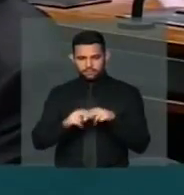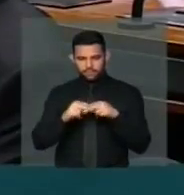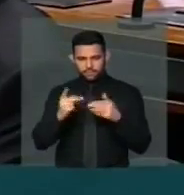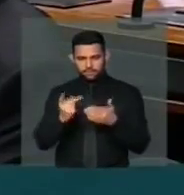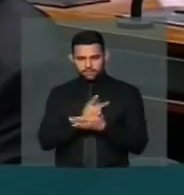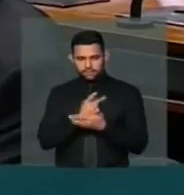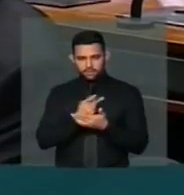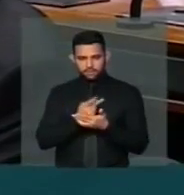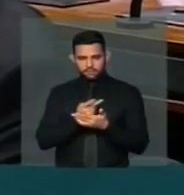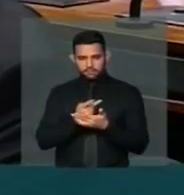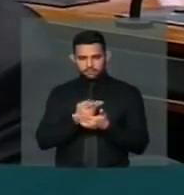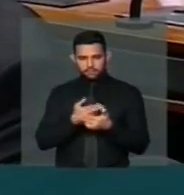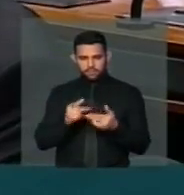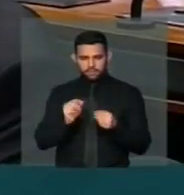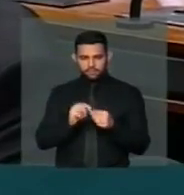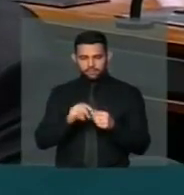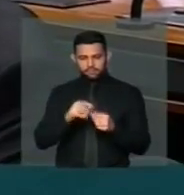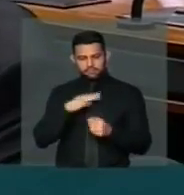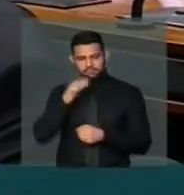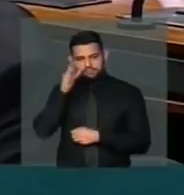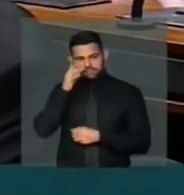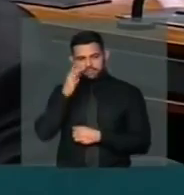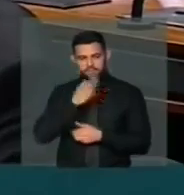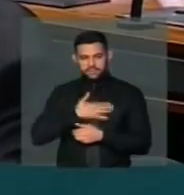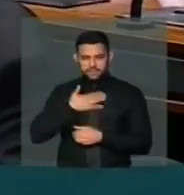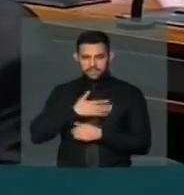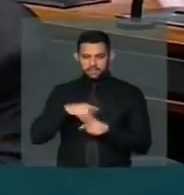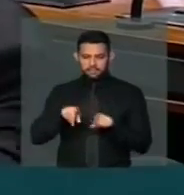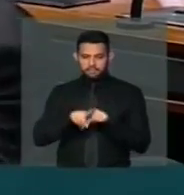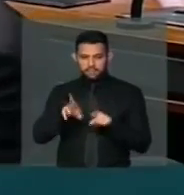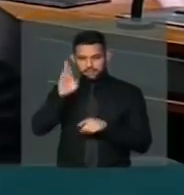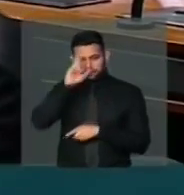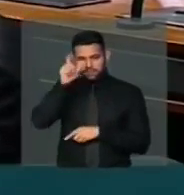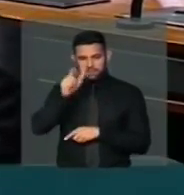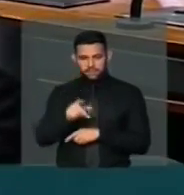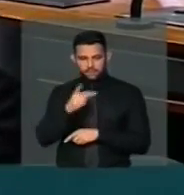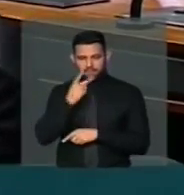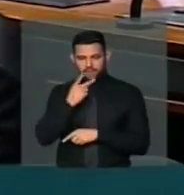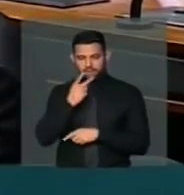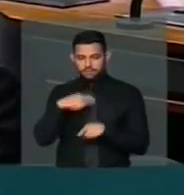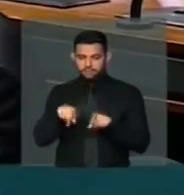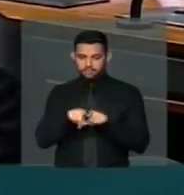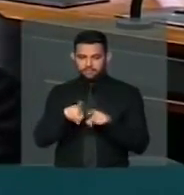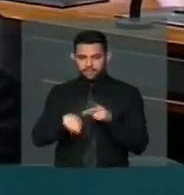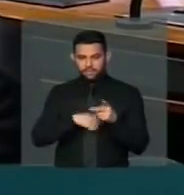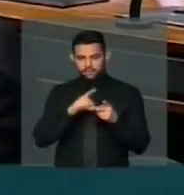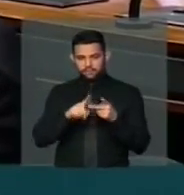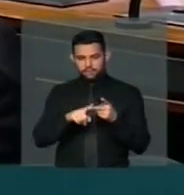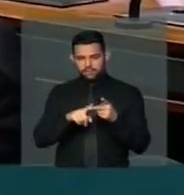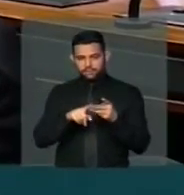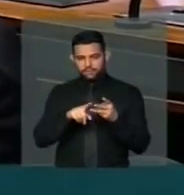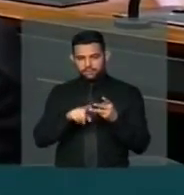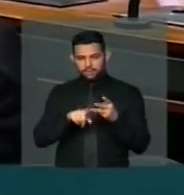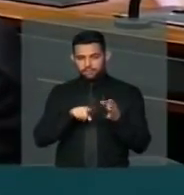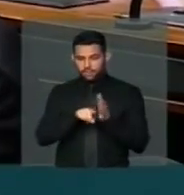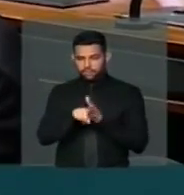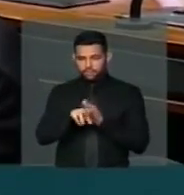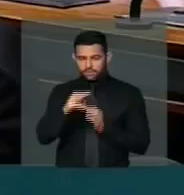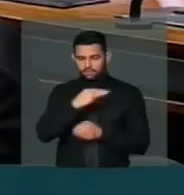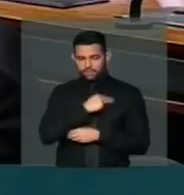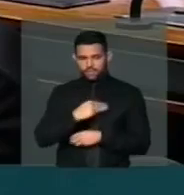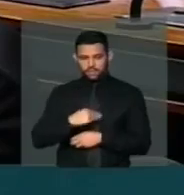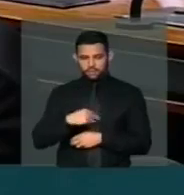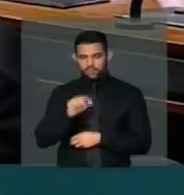uma suspeita ou uma desconfiança. Gostaria até que Vossa Senhoria falasse sobre isso. Terceira pergunta, ministro, é